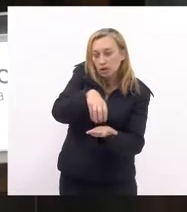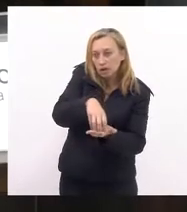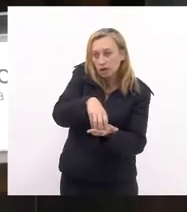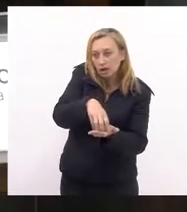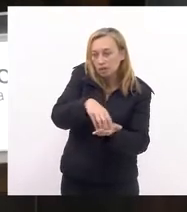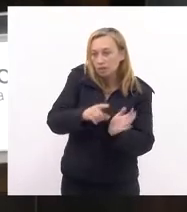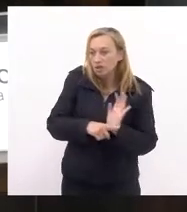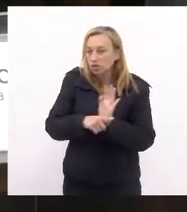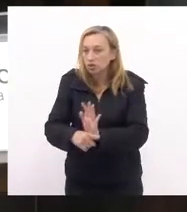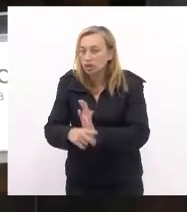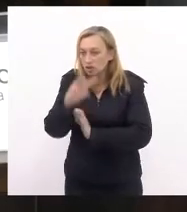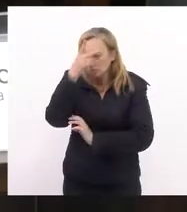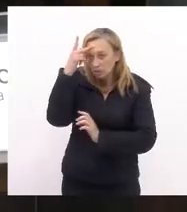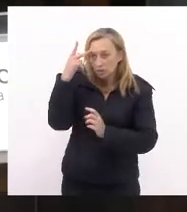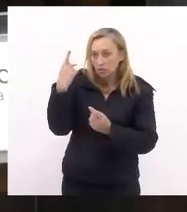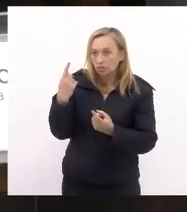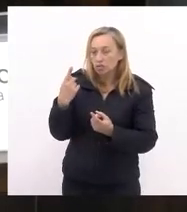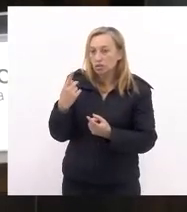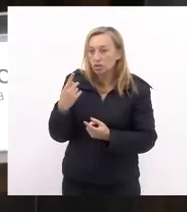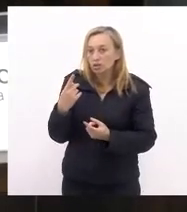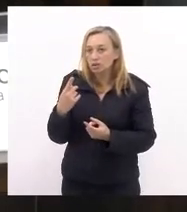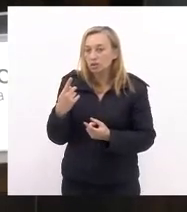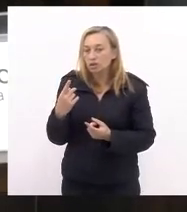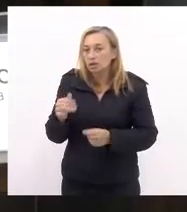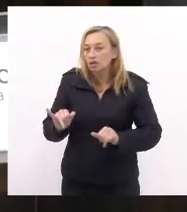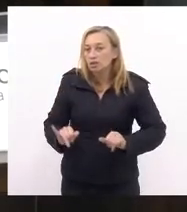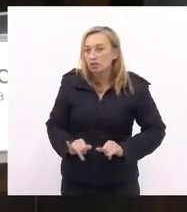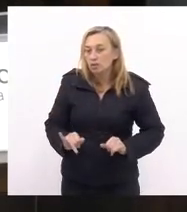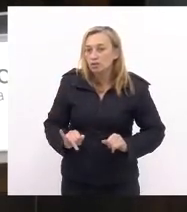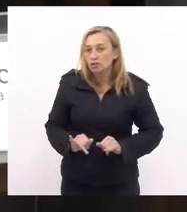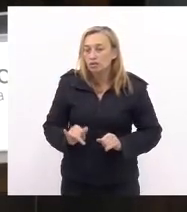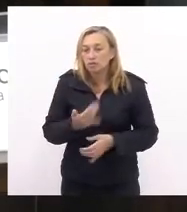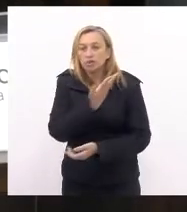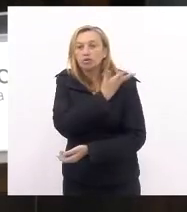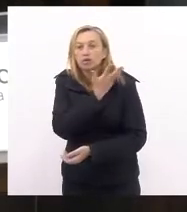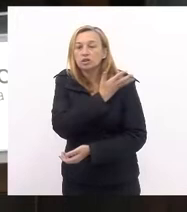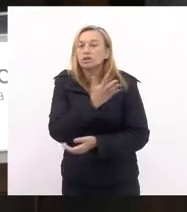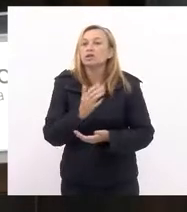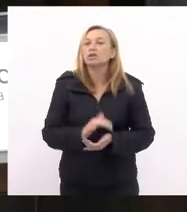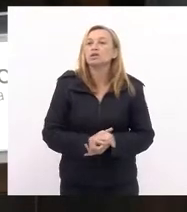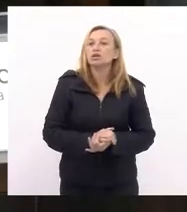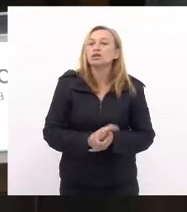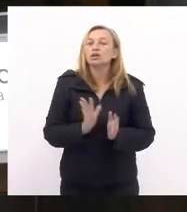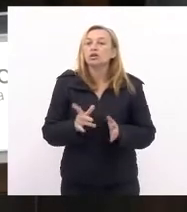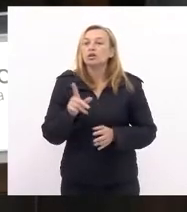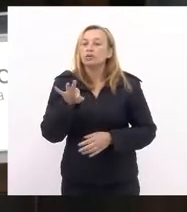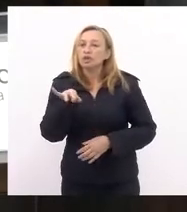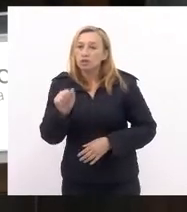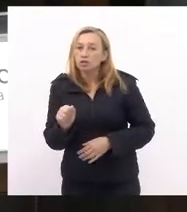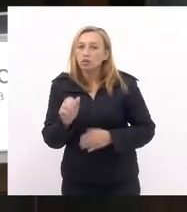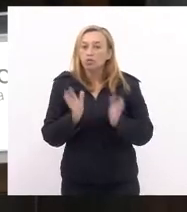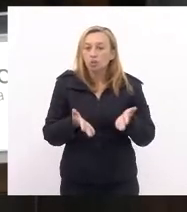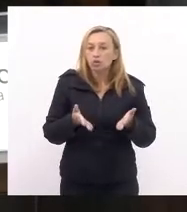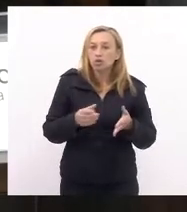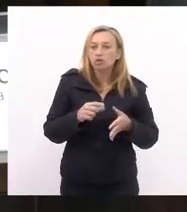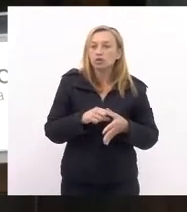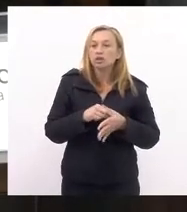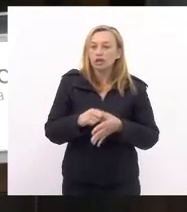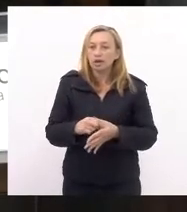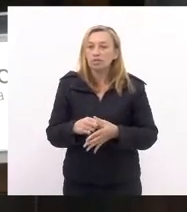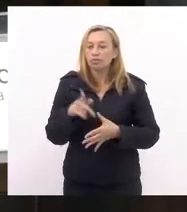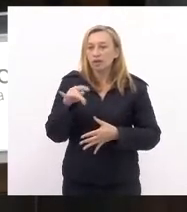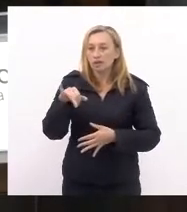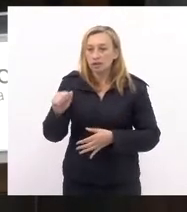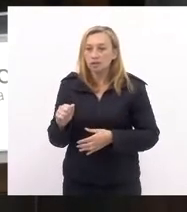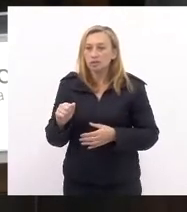de Intolerâncias, que é o NAVIR. Começamos com o Nova Iguaçu, hoje dirigido pelo pai Robson, que faz aqui presente também como